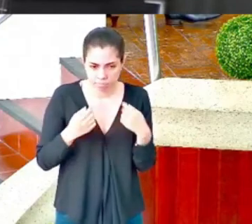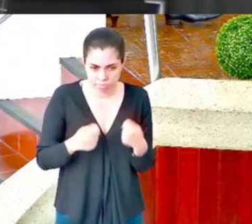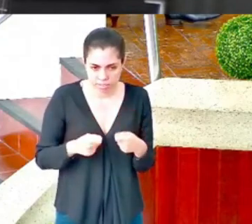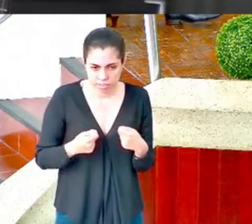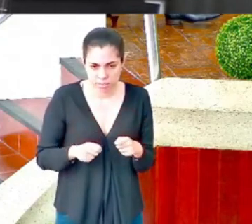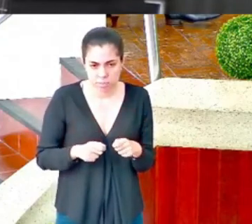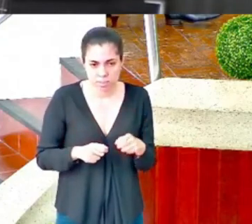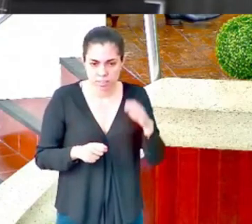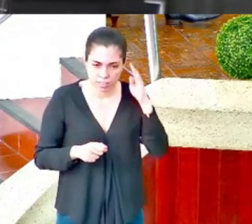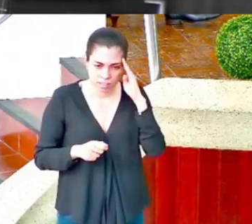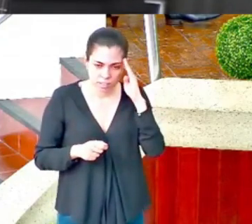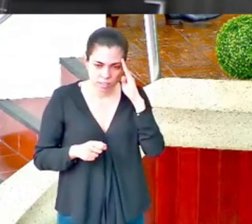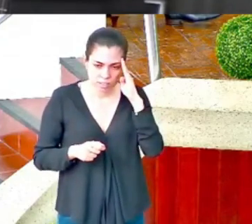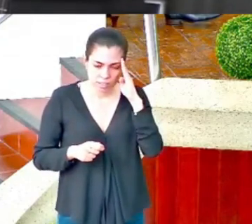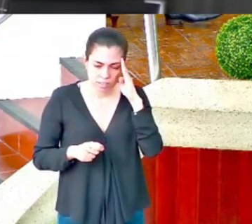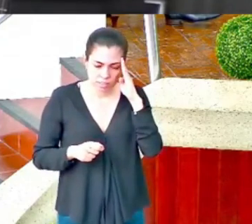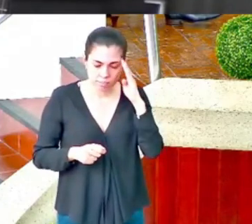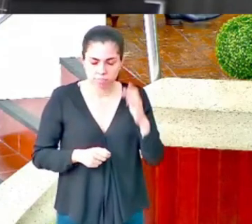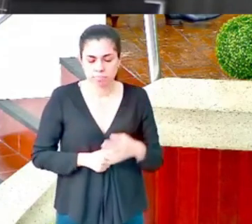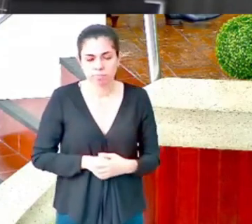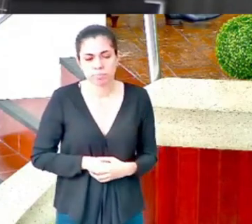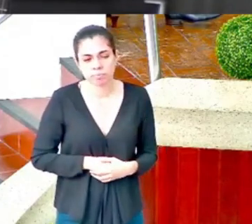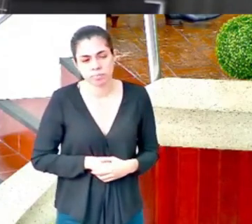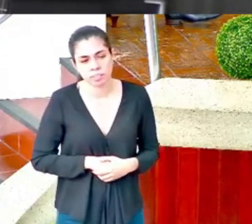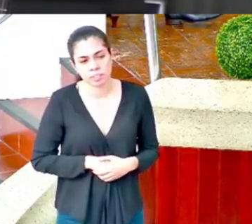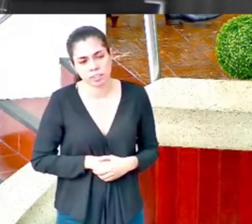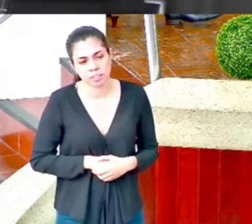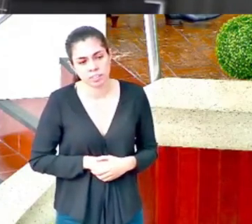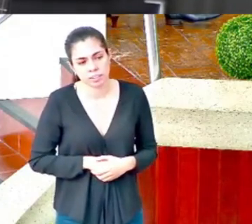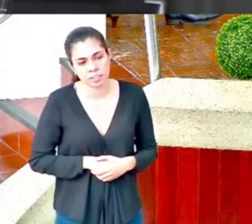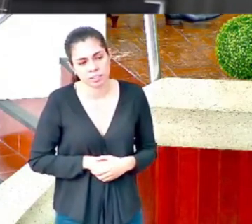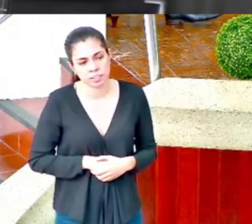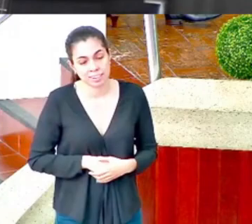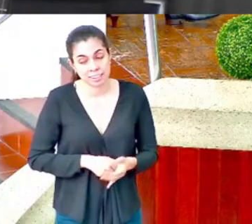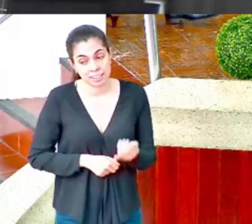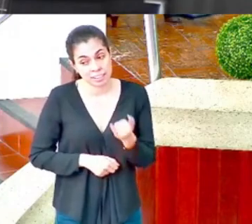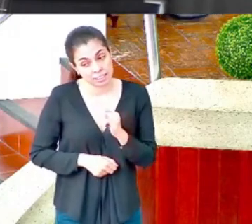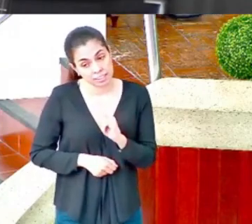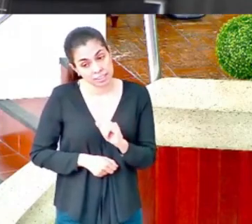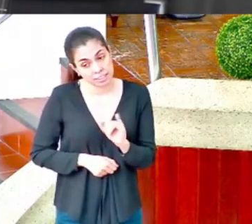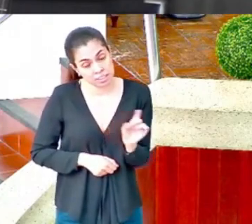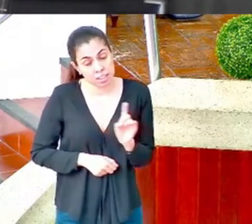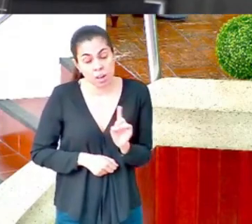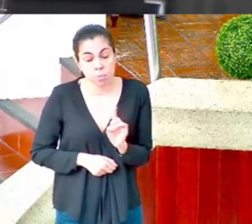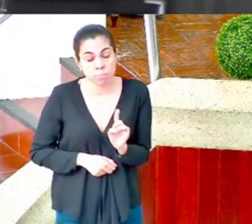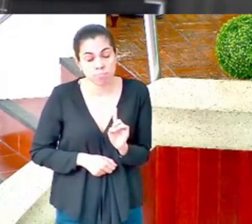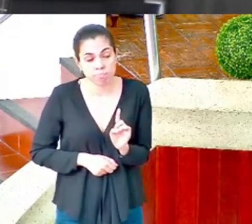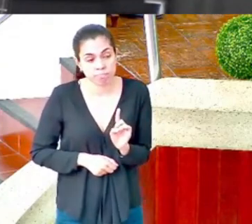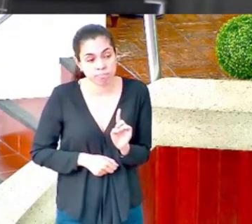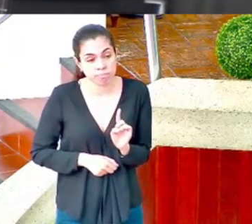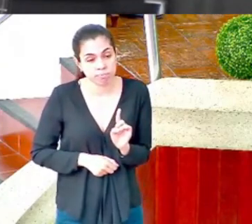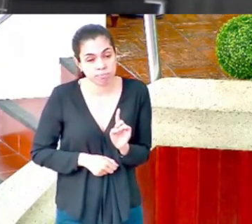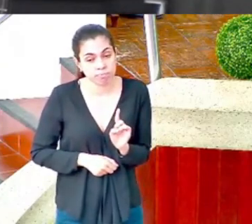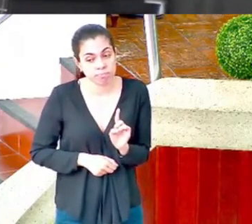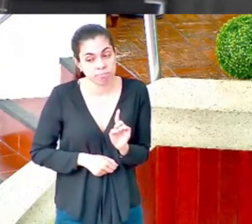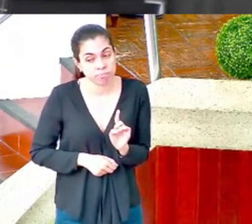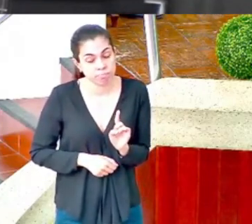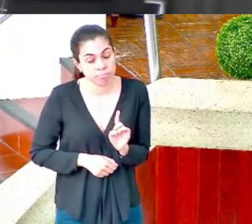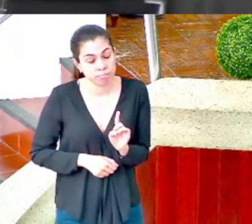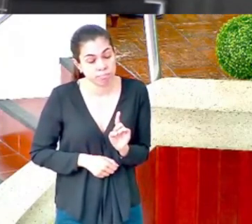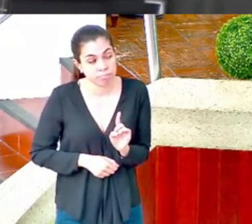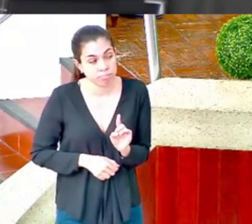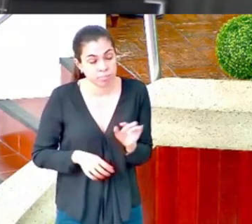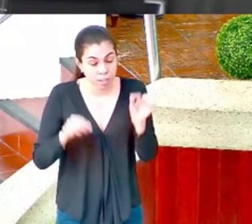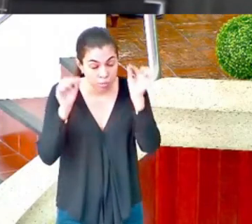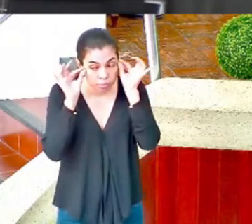trazendo para uma vida santa diante do Senhor. Se porventura a resposta for acho que não, arrependa-se já.